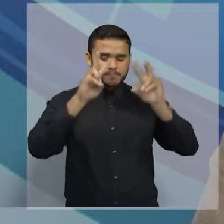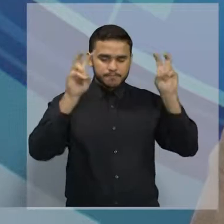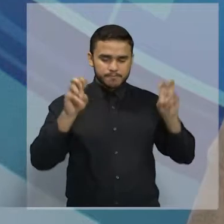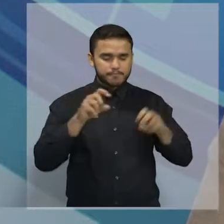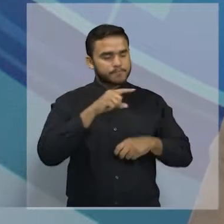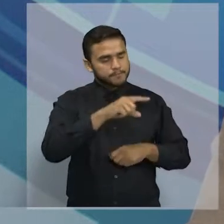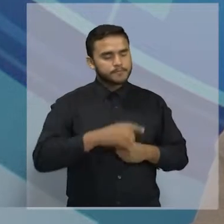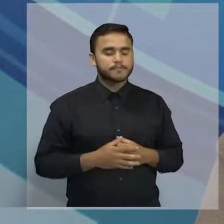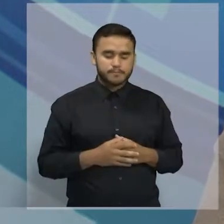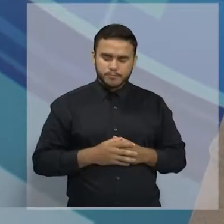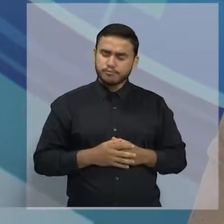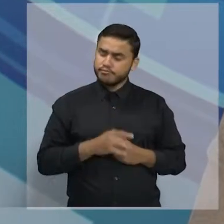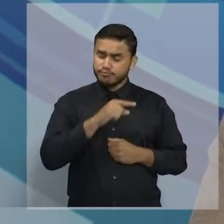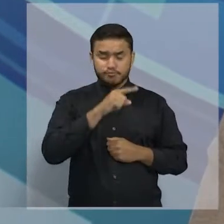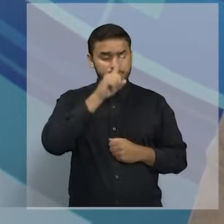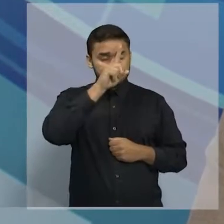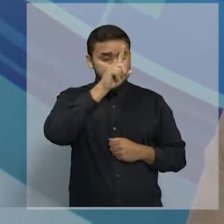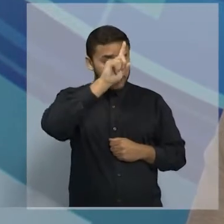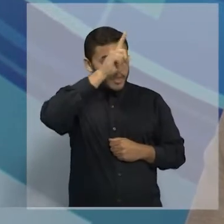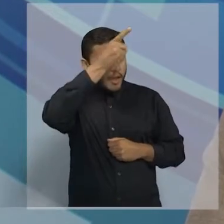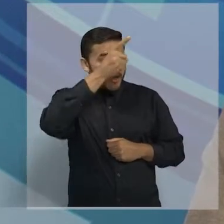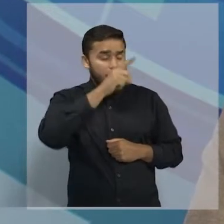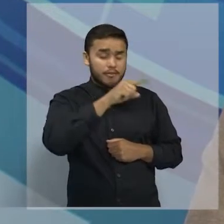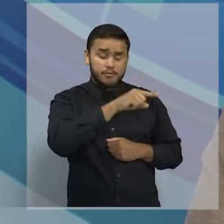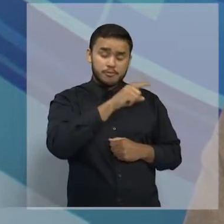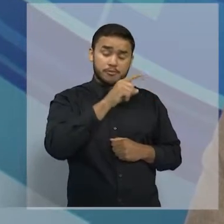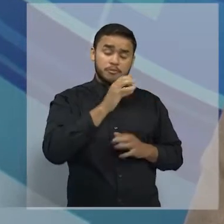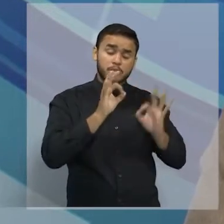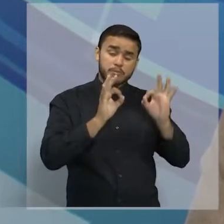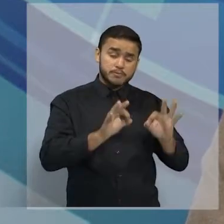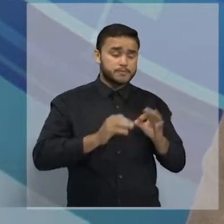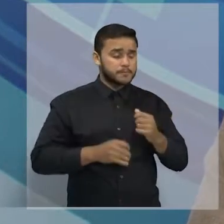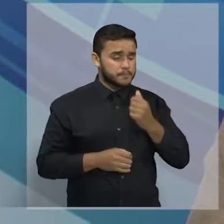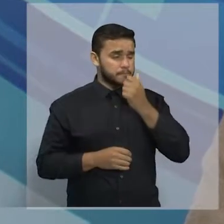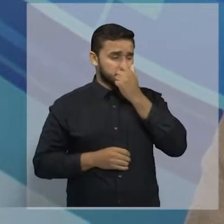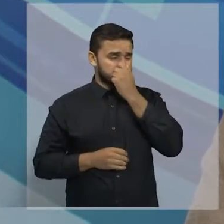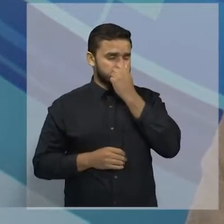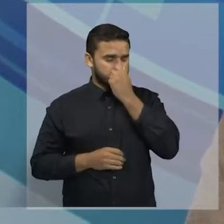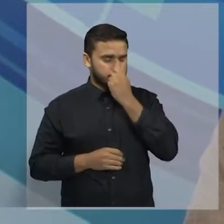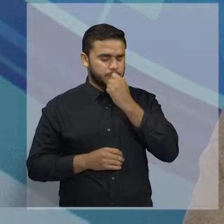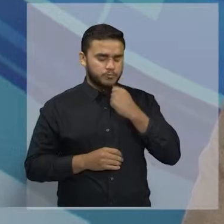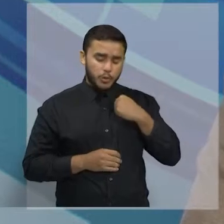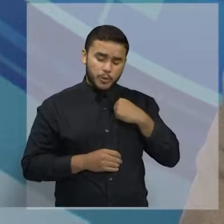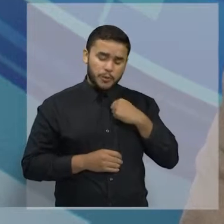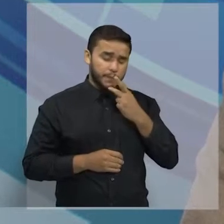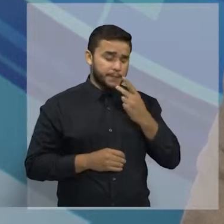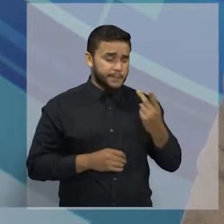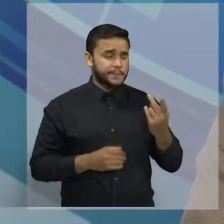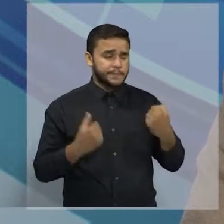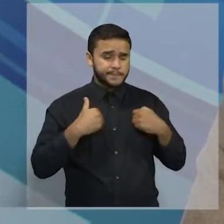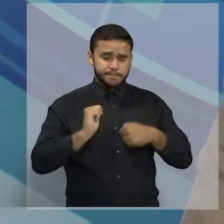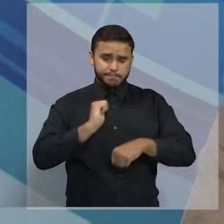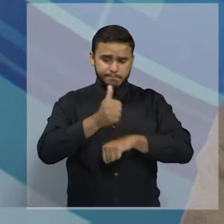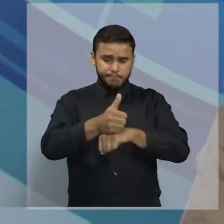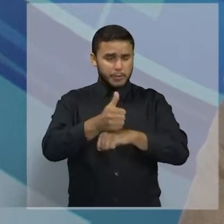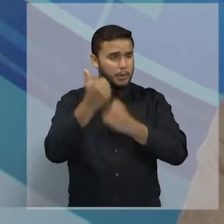CEPLAG, a ideia é exatamente essa. A gente tem dificuldade, quando você está na gestão,